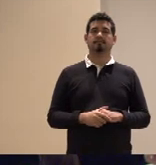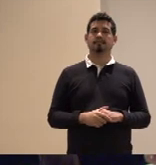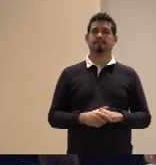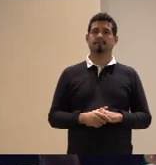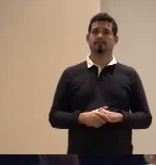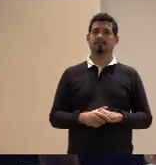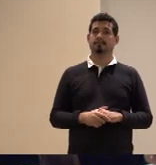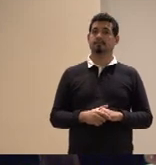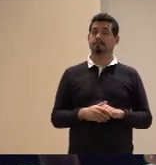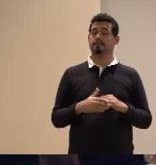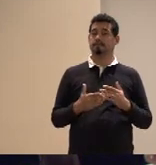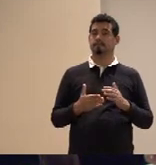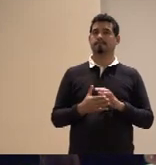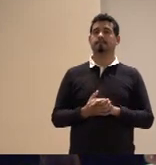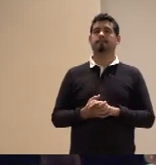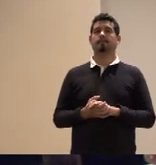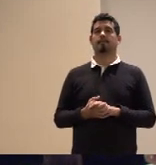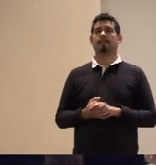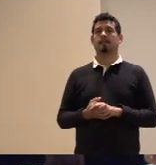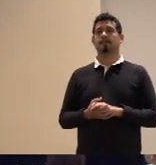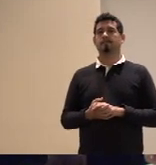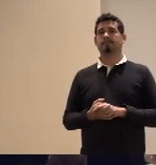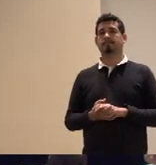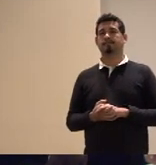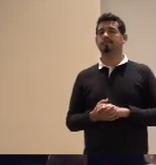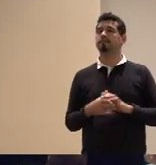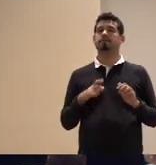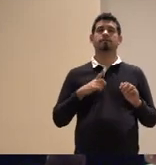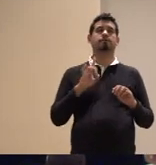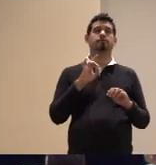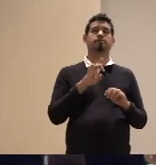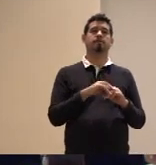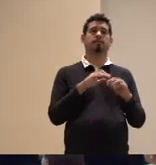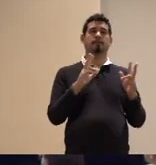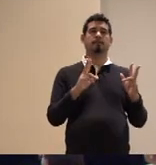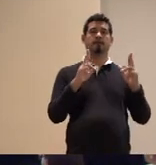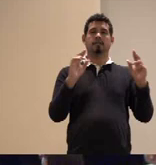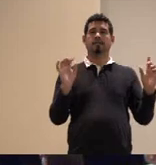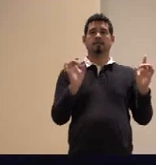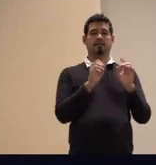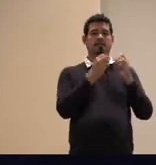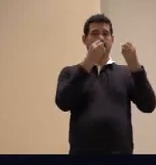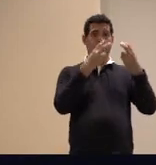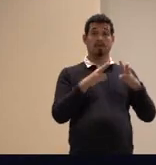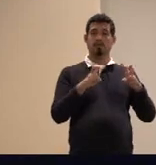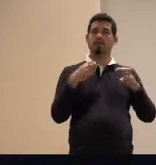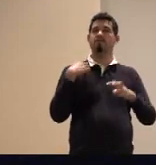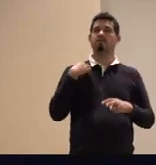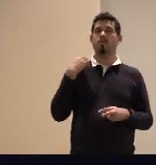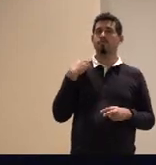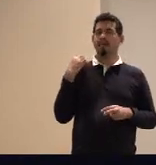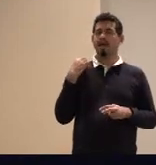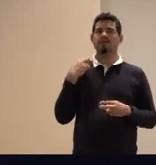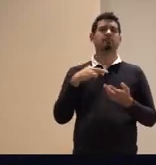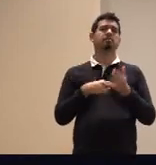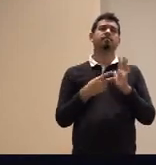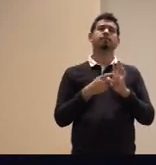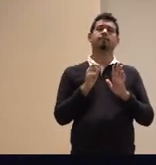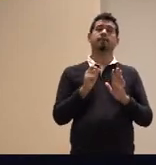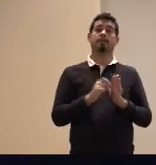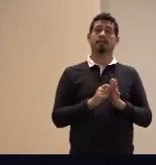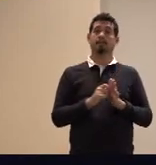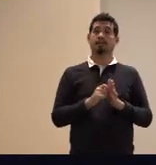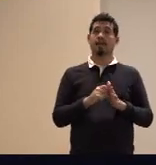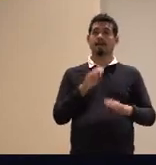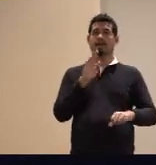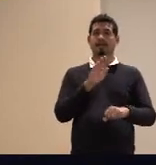Seguindo aqui, então, eu vou fazer um recorte, né? Essa questão dos voluntários, gente, é uma reflexão. À tarde